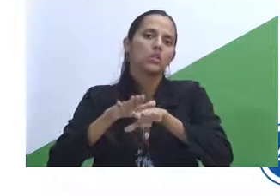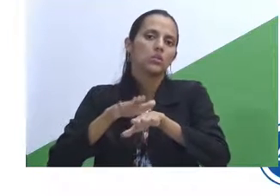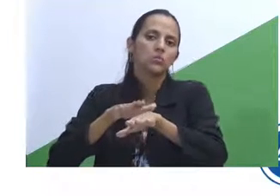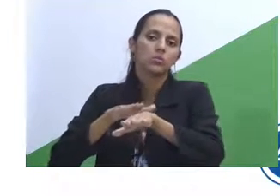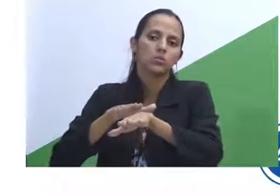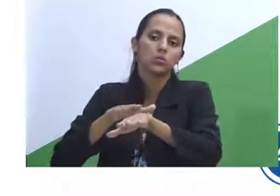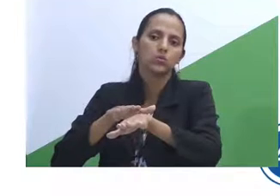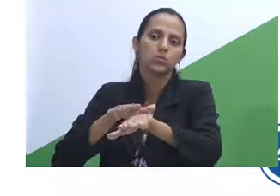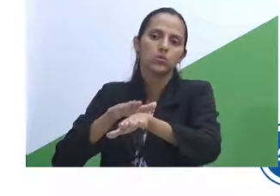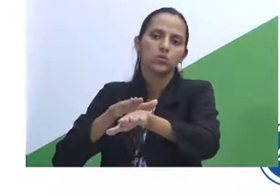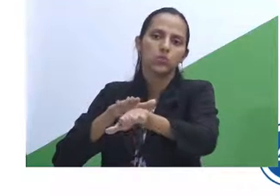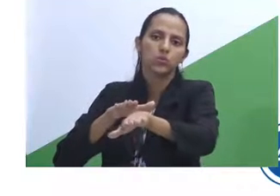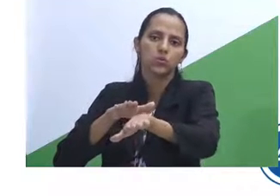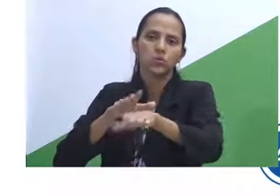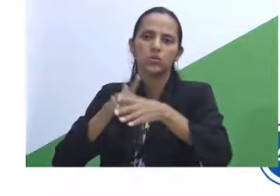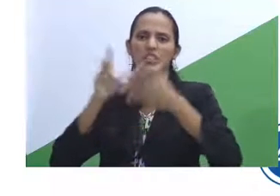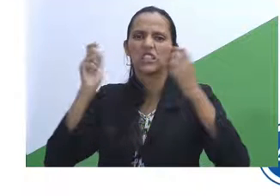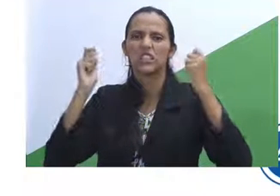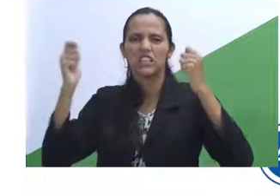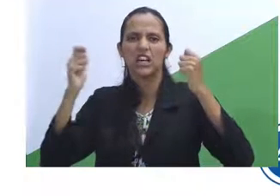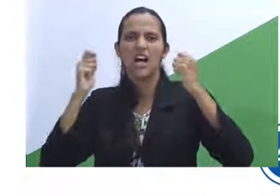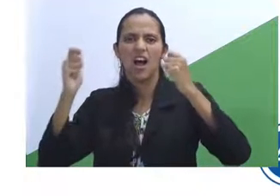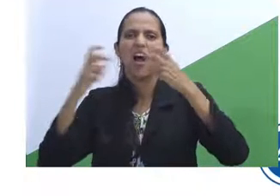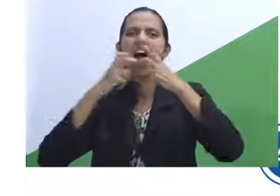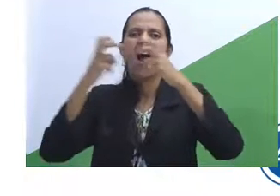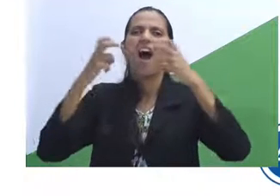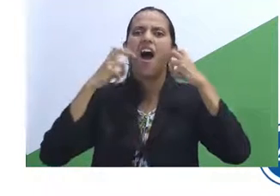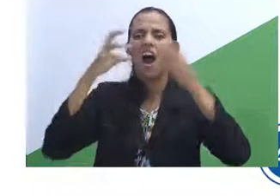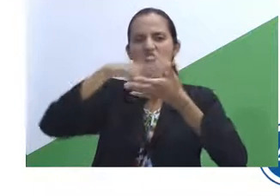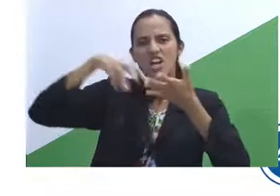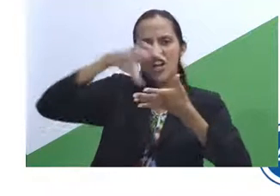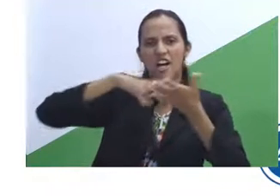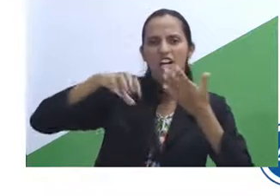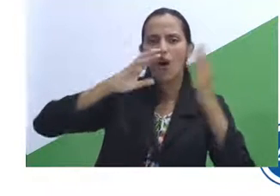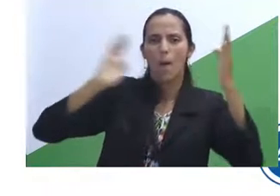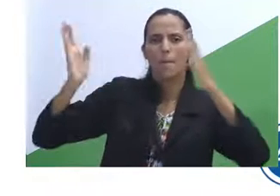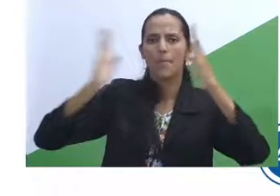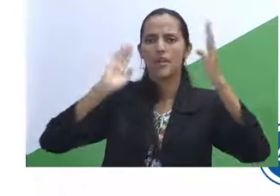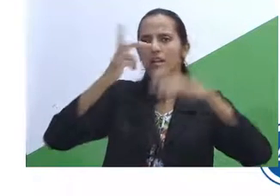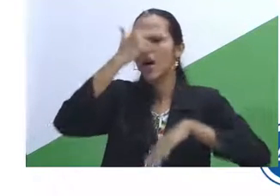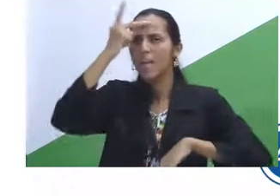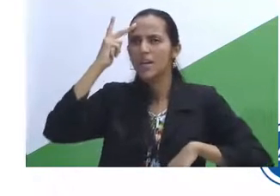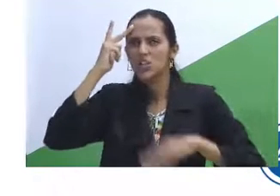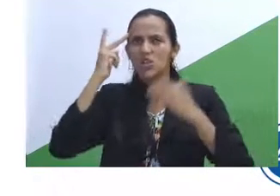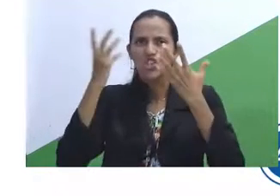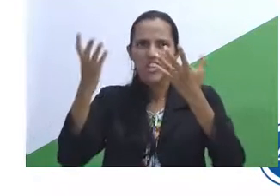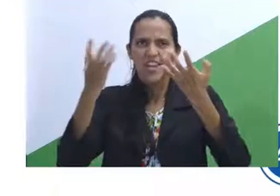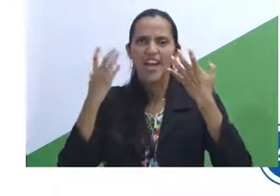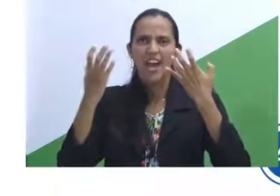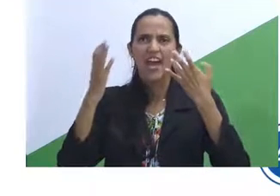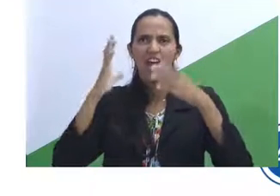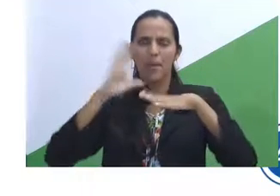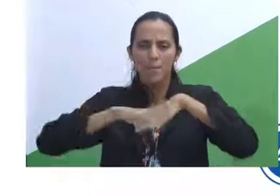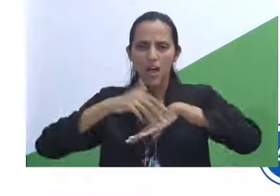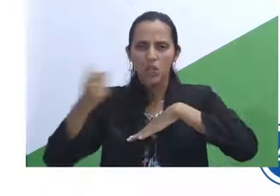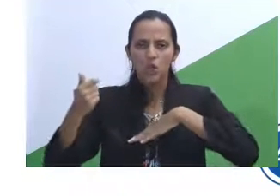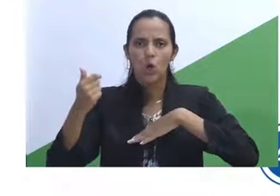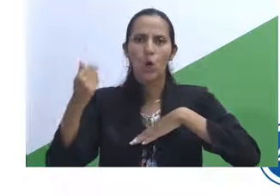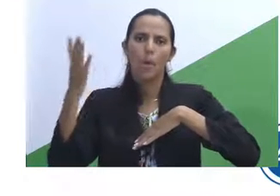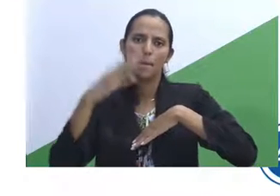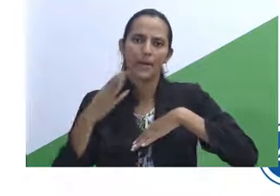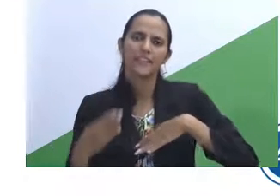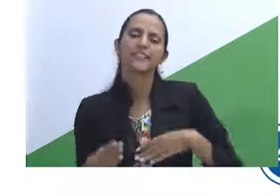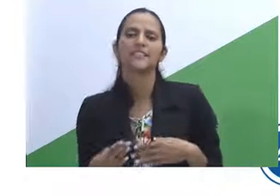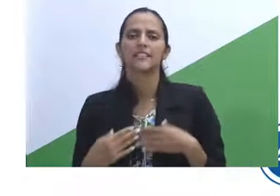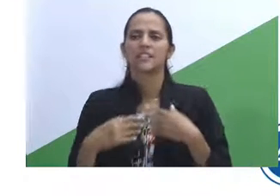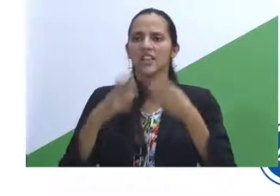seja, percebeu, é o Manifesto dos Mineiros, é agora, então, período democrático, né, e essa ditadura aqui, parece que ela ficou, meio